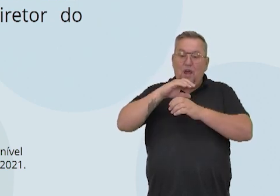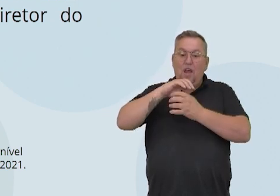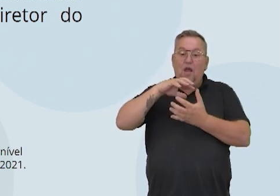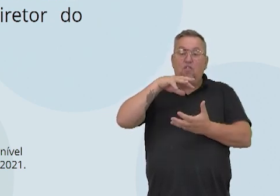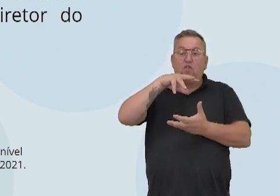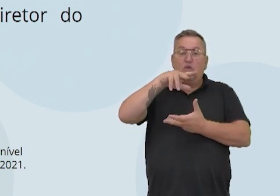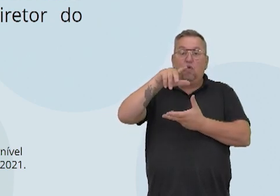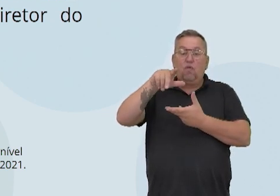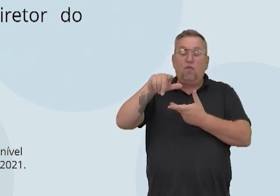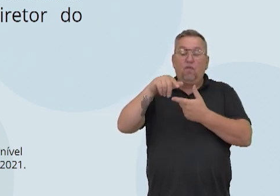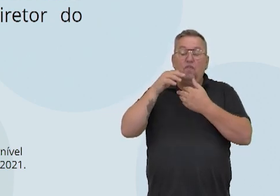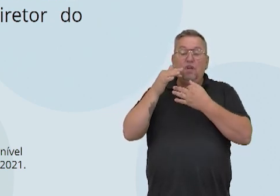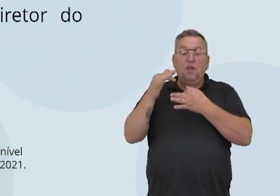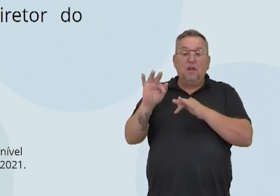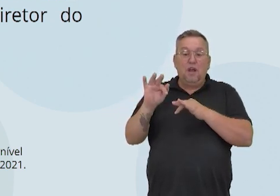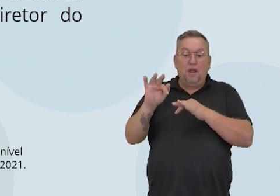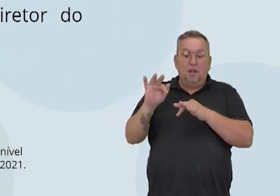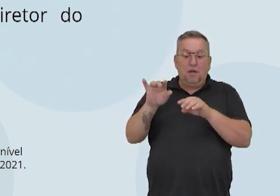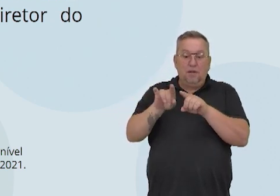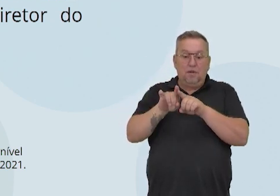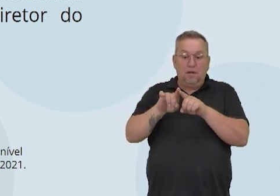Nacional de Astrofísica,